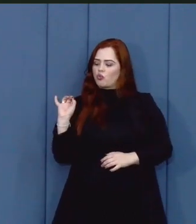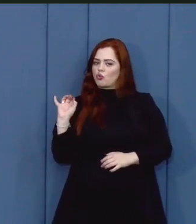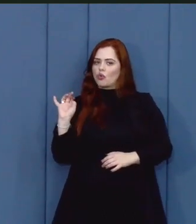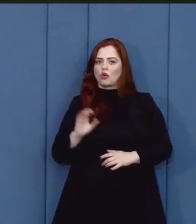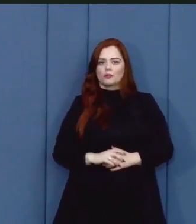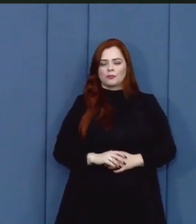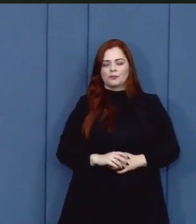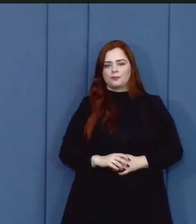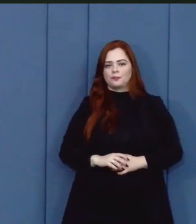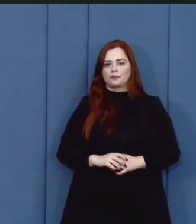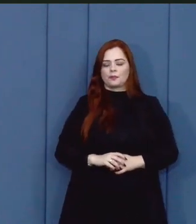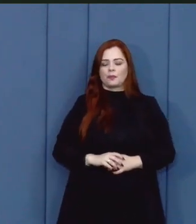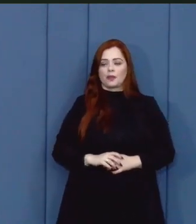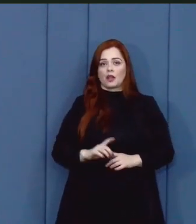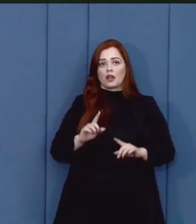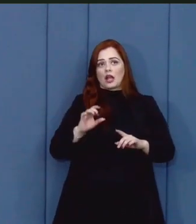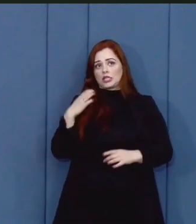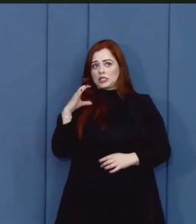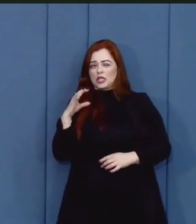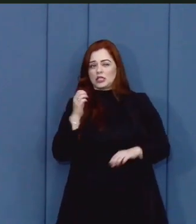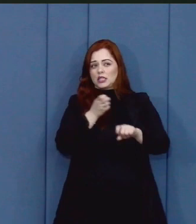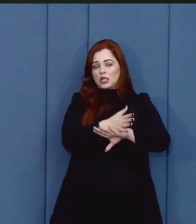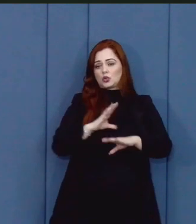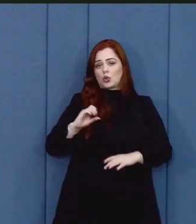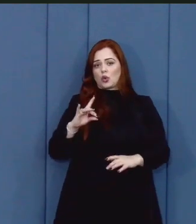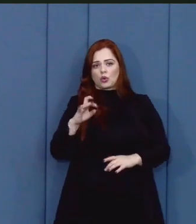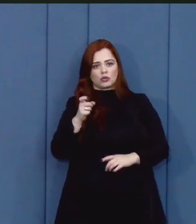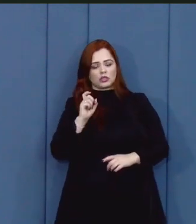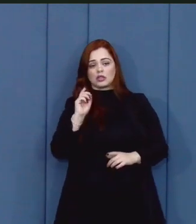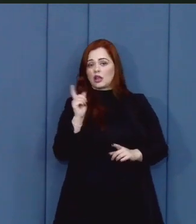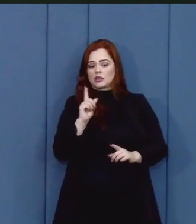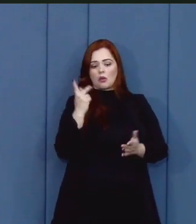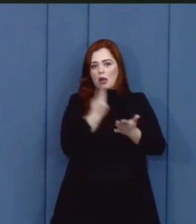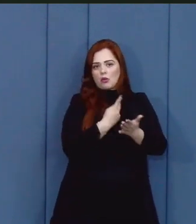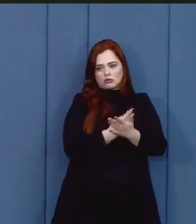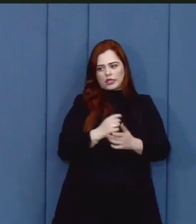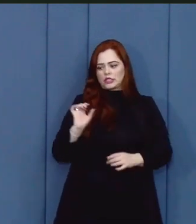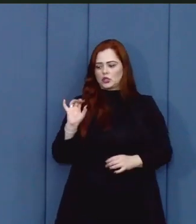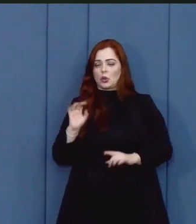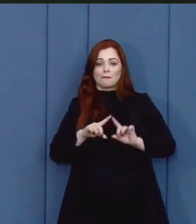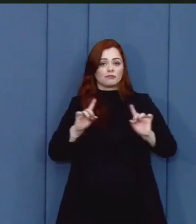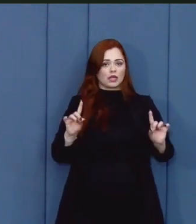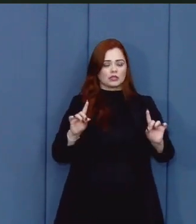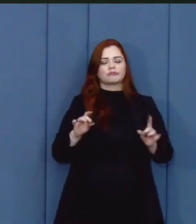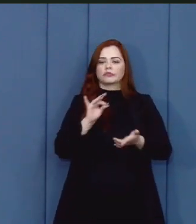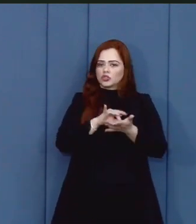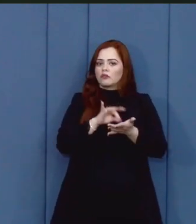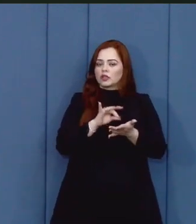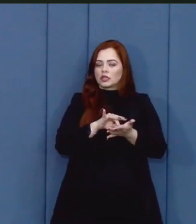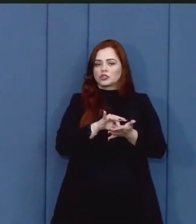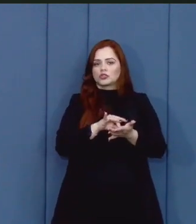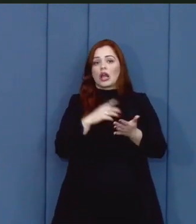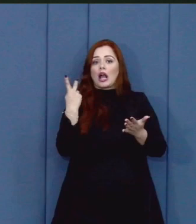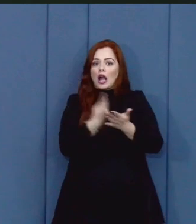ela... Não quer dizer que a ciência dentro do Códex e alguns comitês do Códex não aconteça independente, mas ela realmente